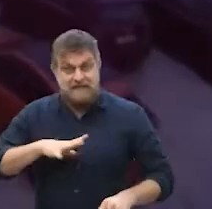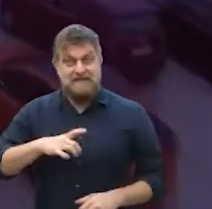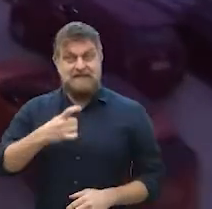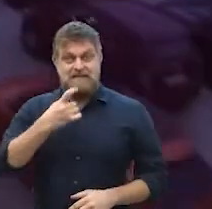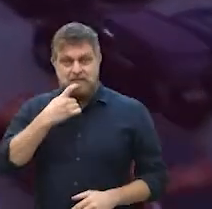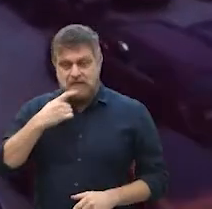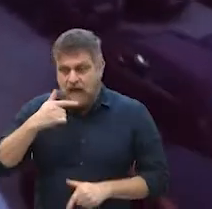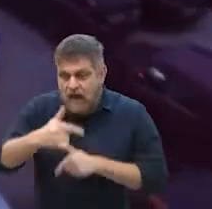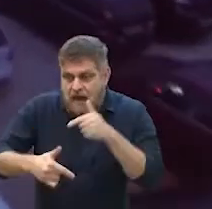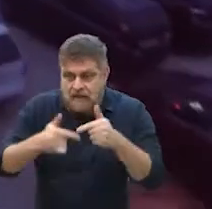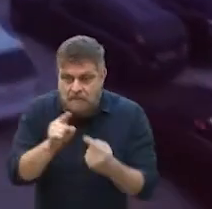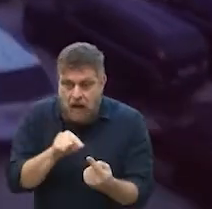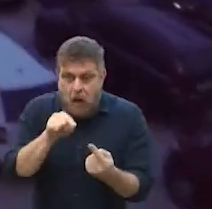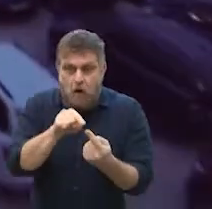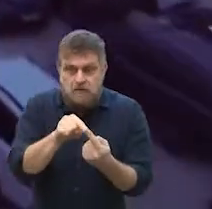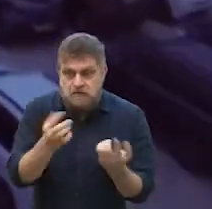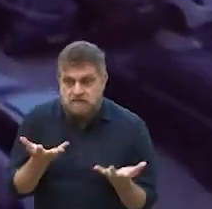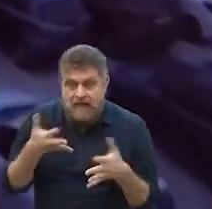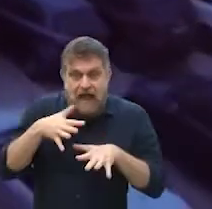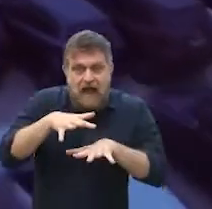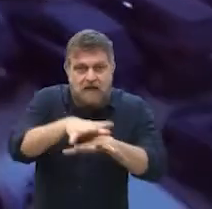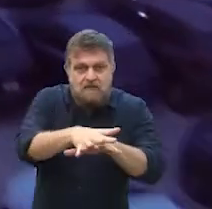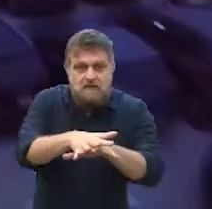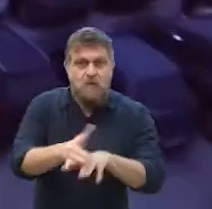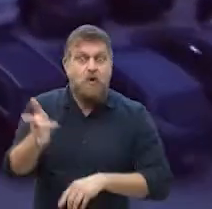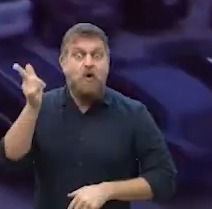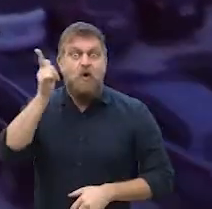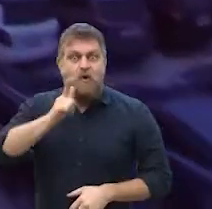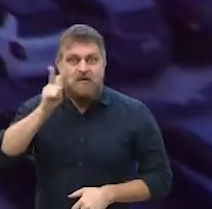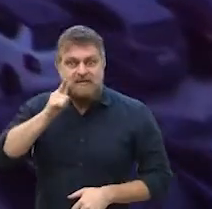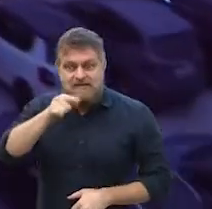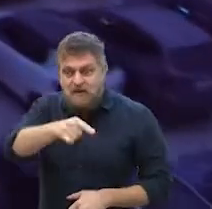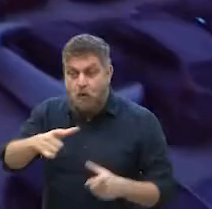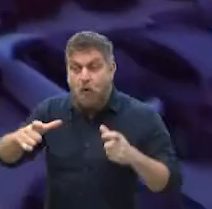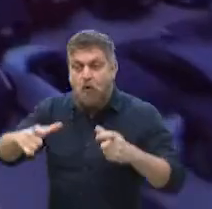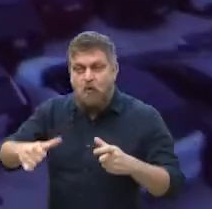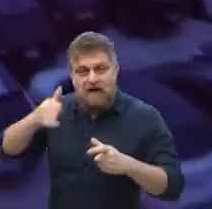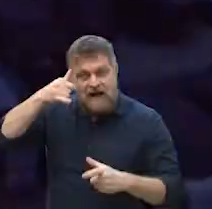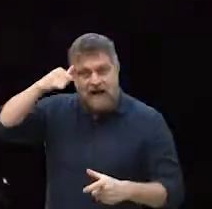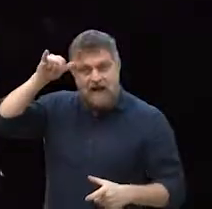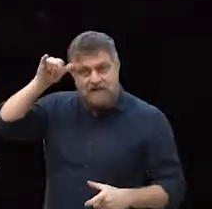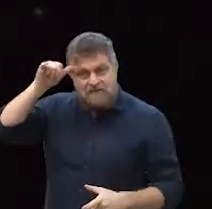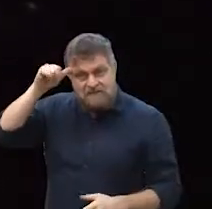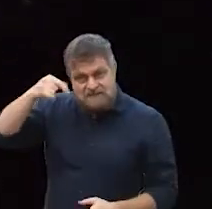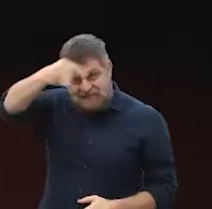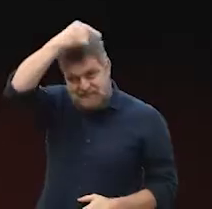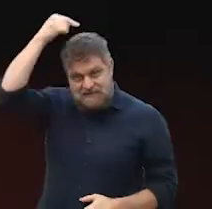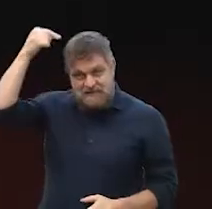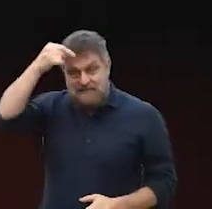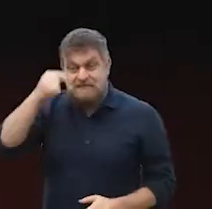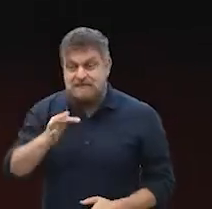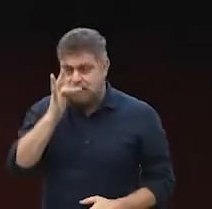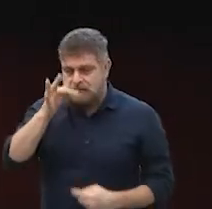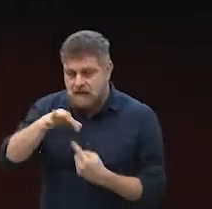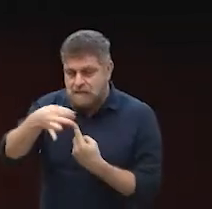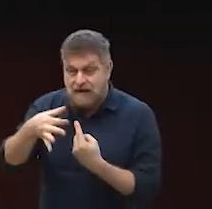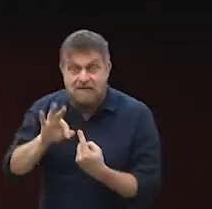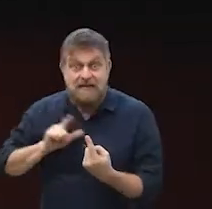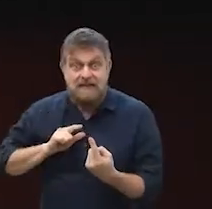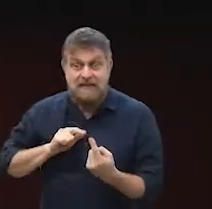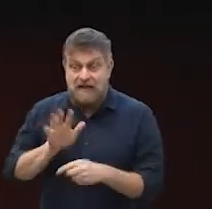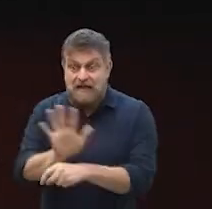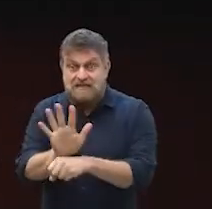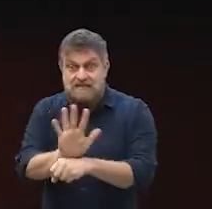que atua na inclusão desse público, viabilizou com a Fazenda Santa Margarida uma sessão que terá a interpretação